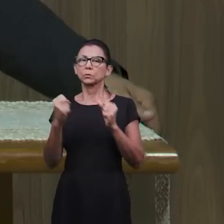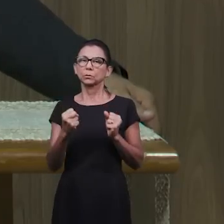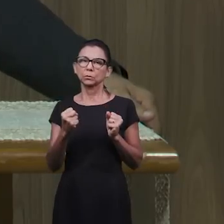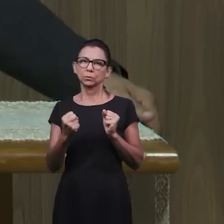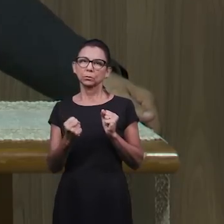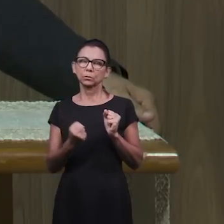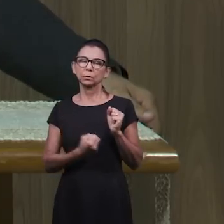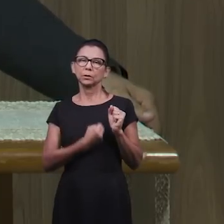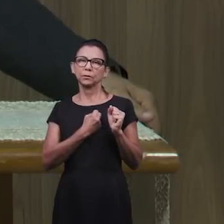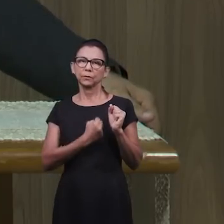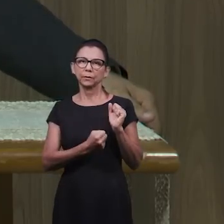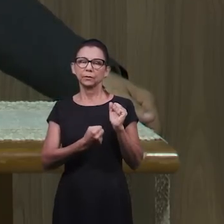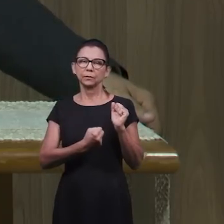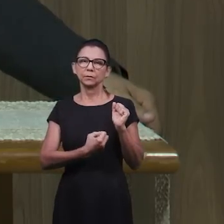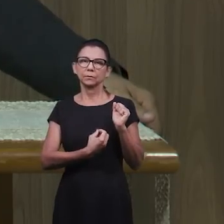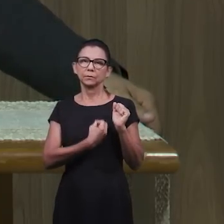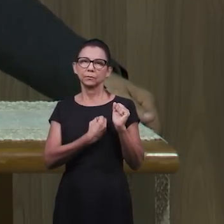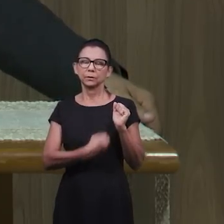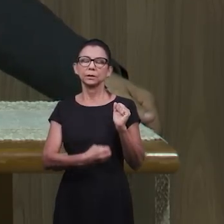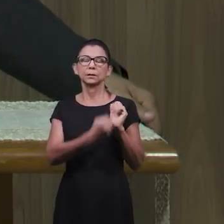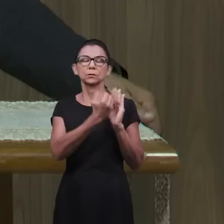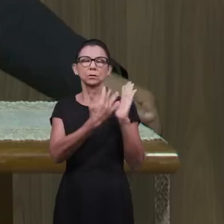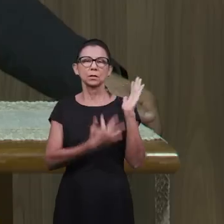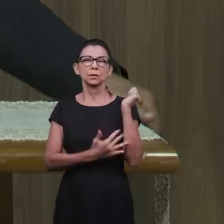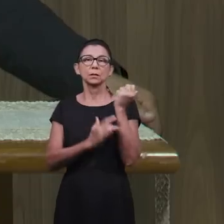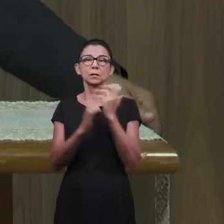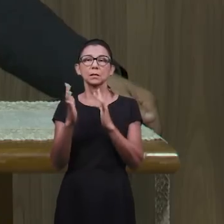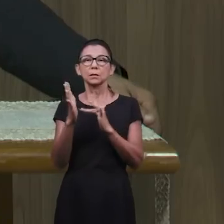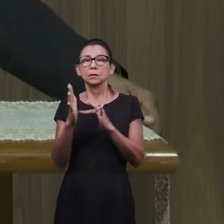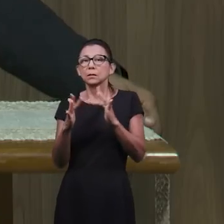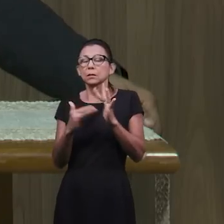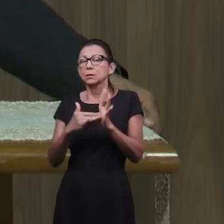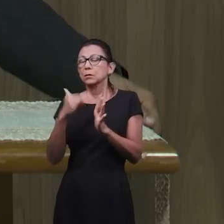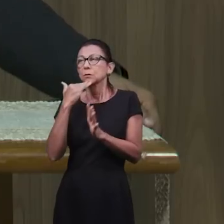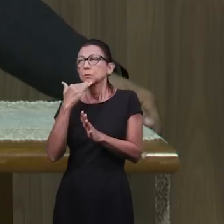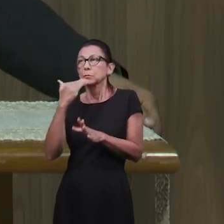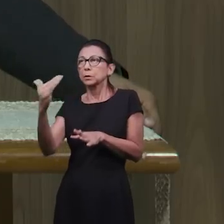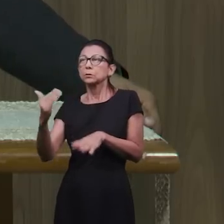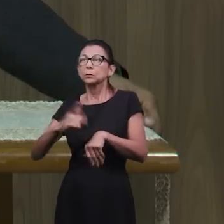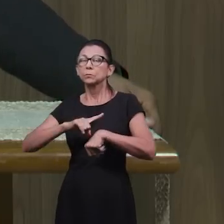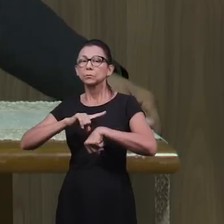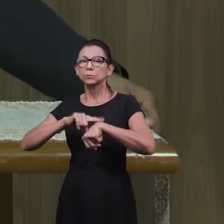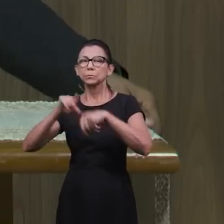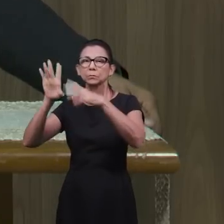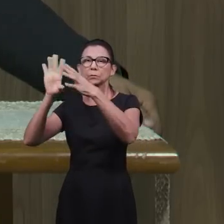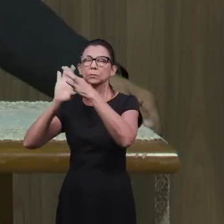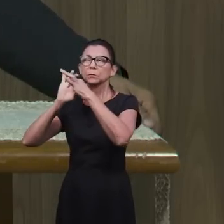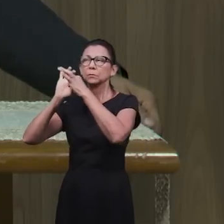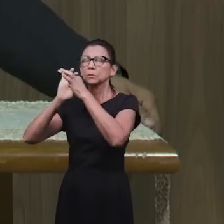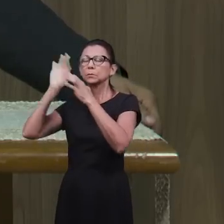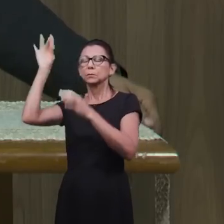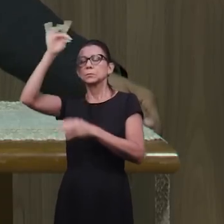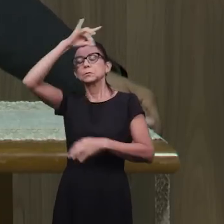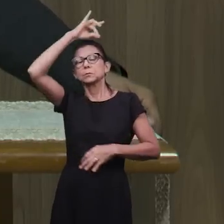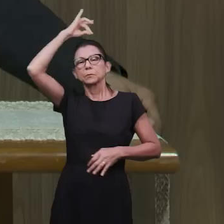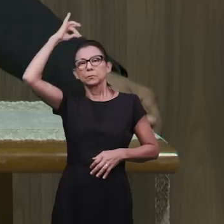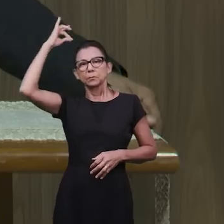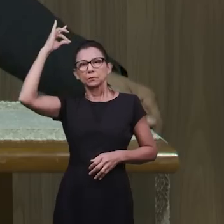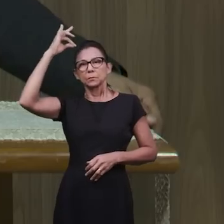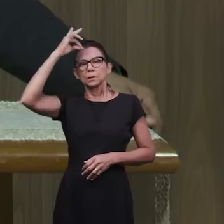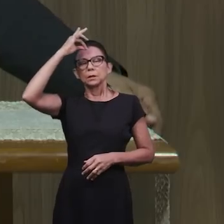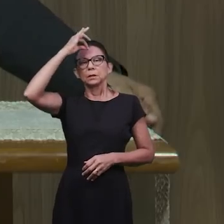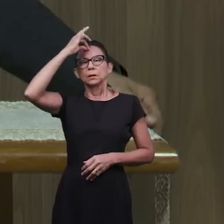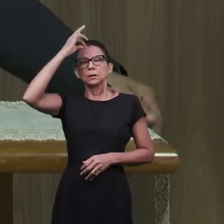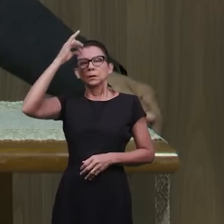pelo poder, pela virtude que há no sangue do Senhor Jesus. E pedimos nesta hora, Senhor, a comunhão com o Teu